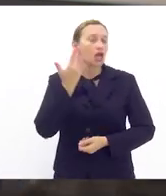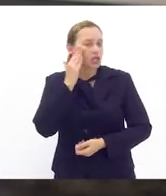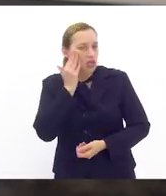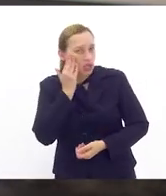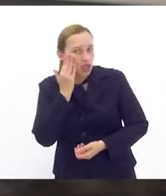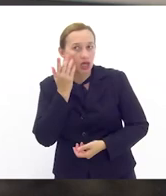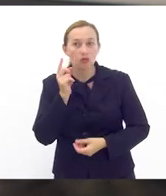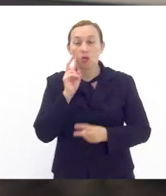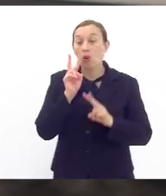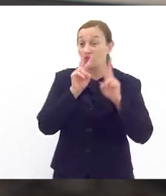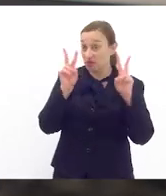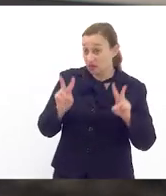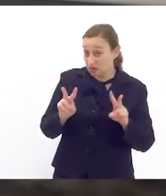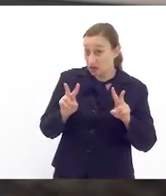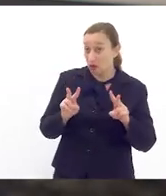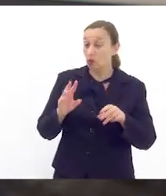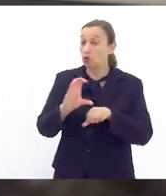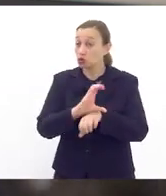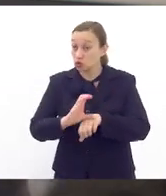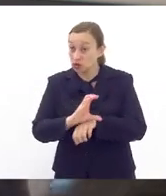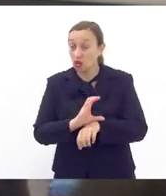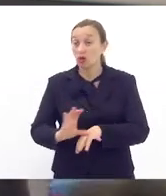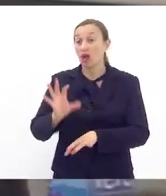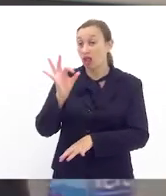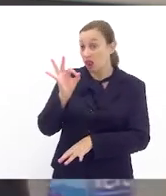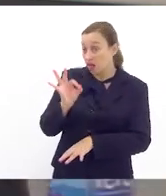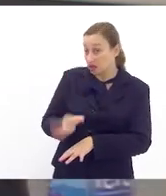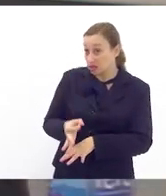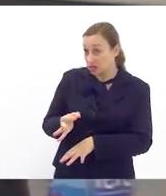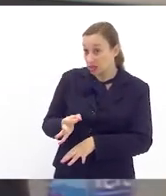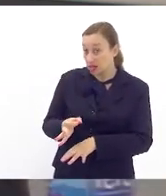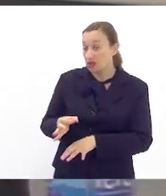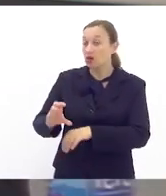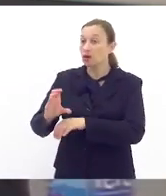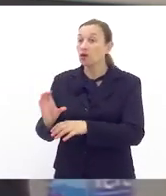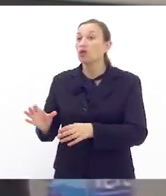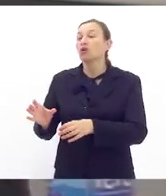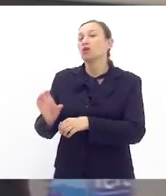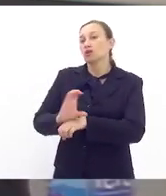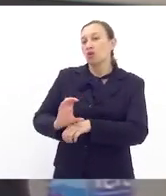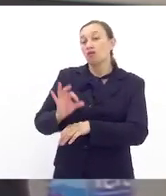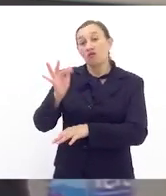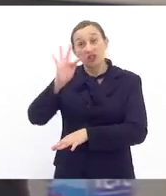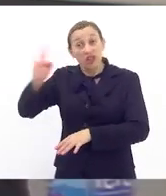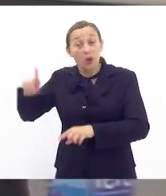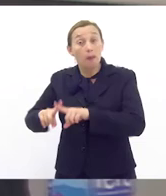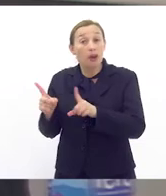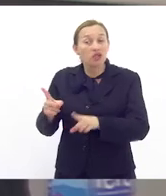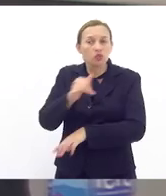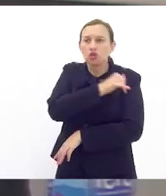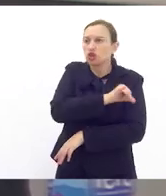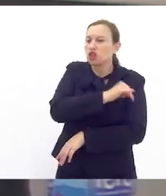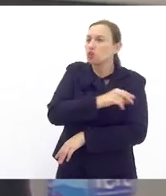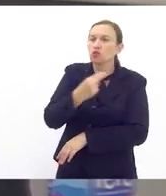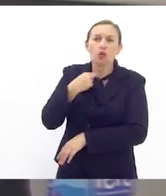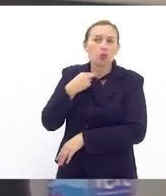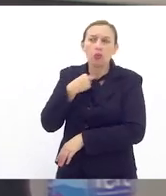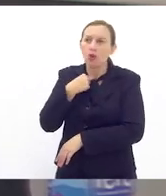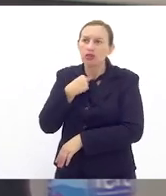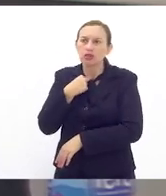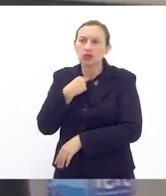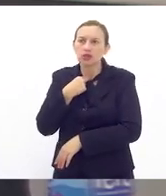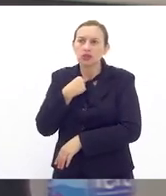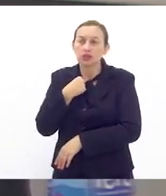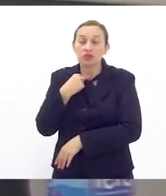do ponto de vista constitucional legal que essas concessões são consensões federais mas o Rio de Janeiro não pode ficar